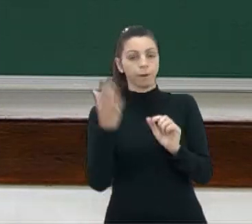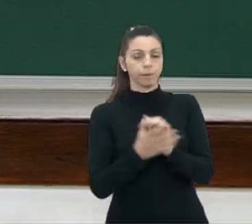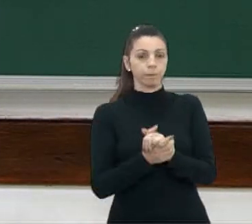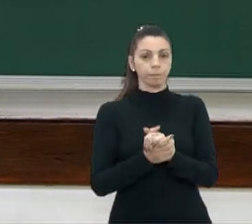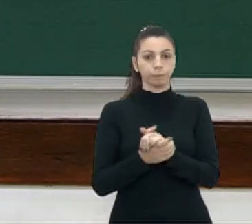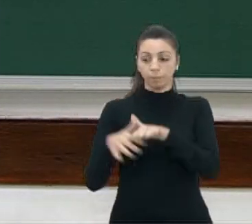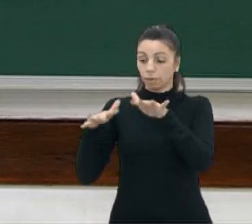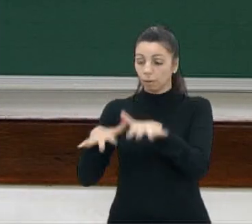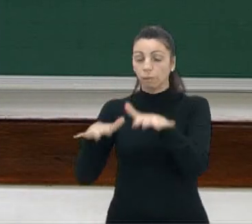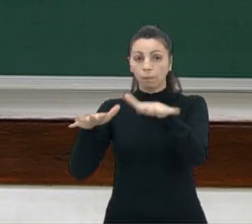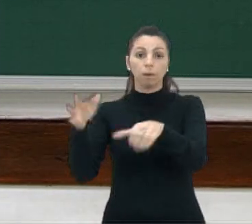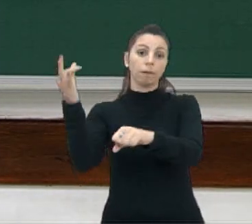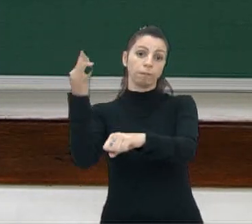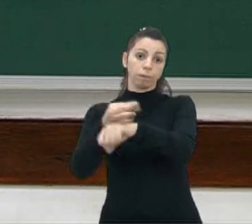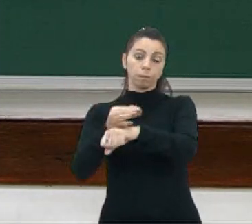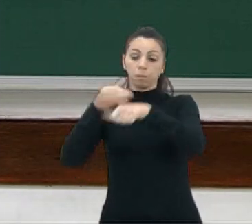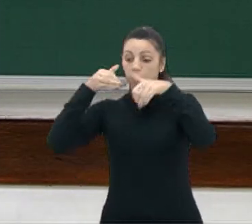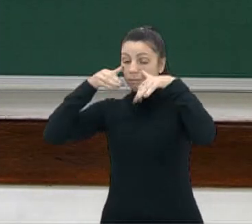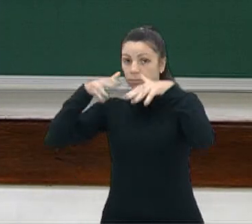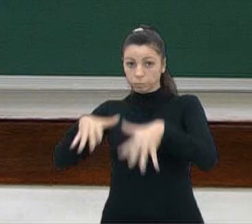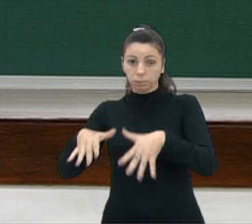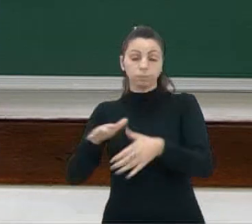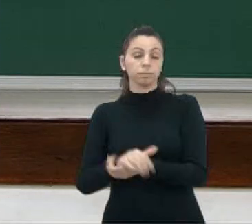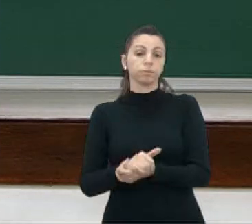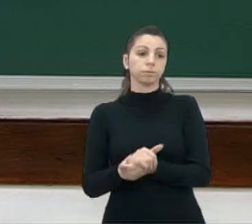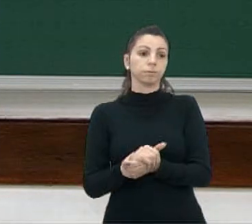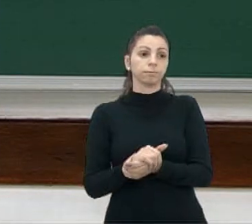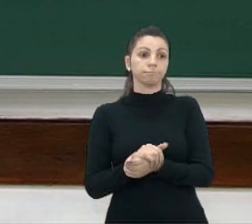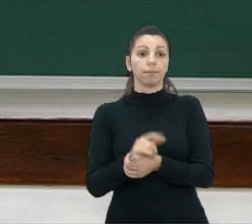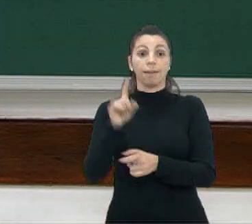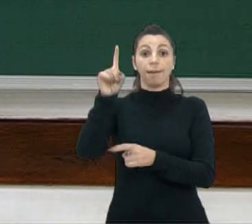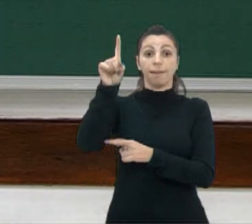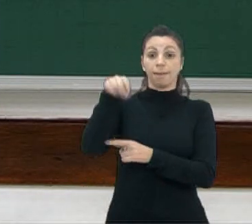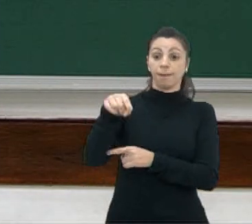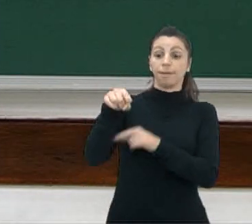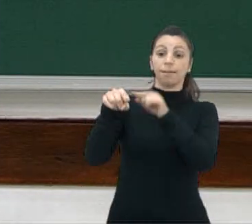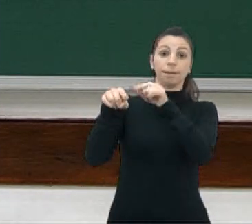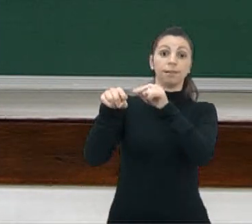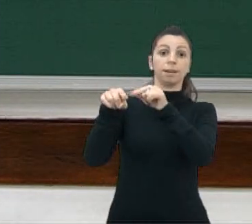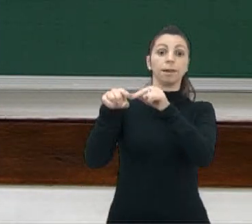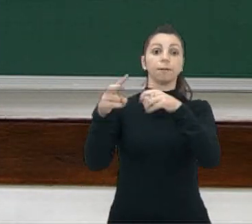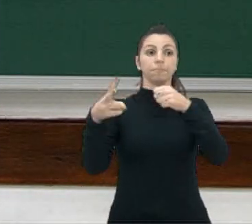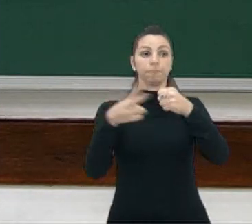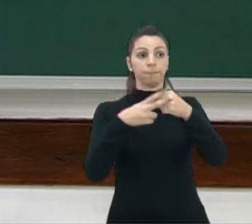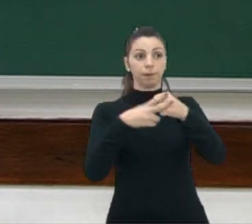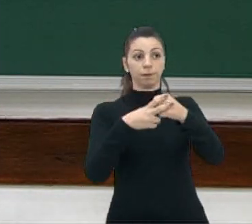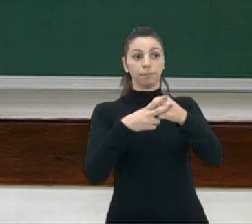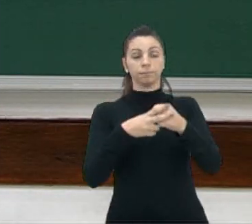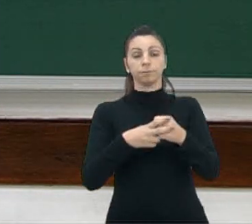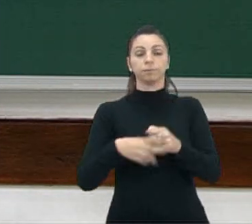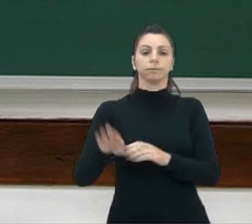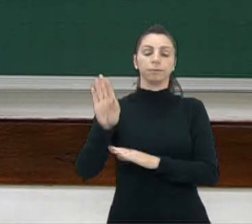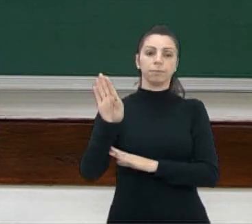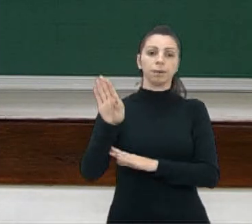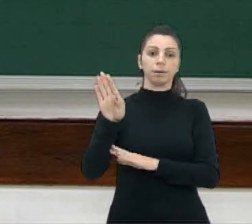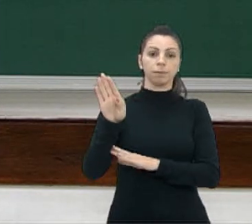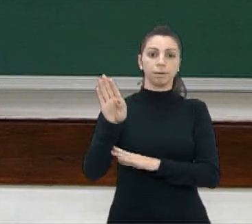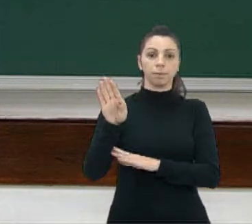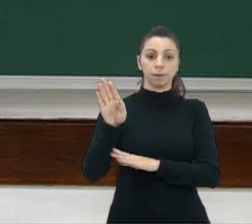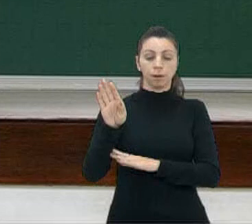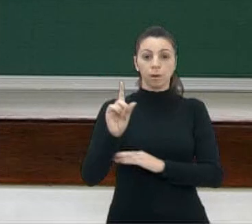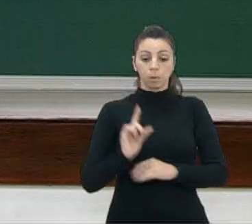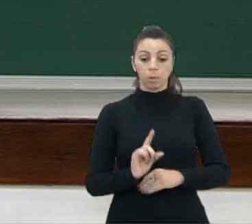sempre um quadro dramático. Qual é o verbo? É. Letra B. No meio do caminho tinha uma pedra. Qual é o